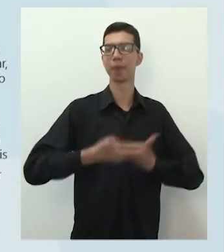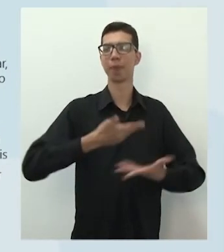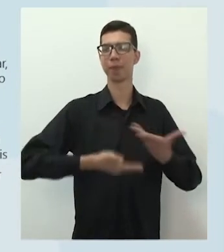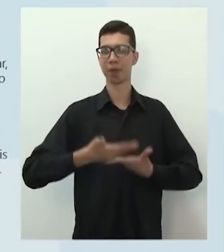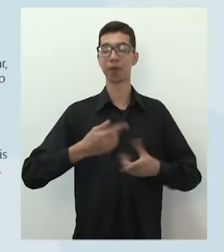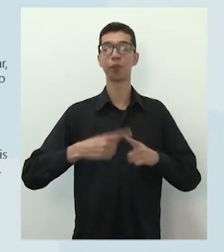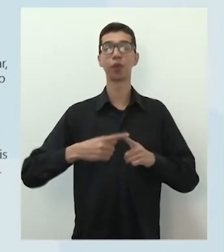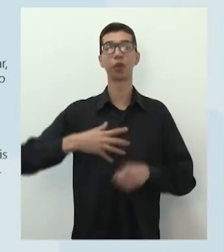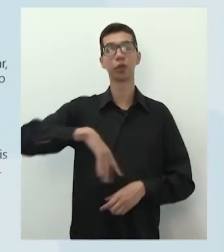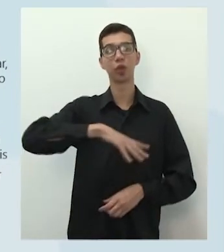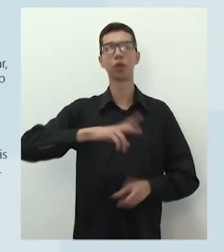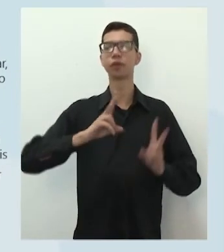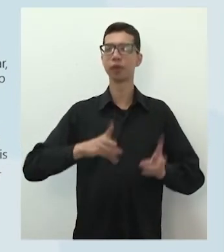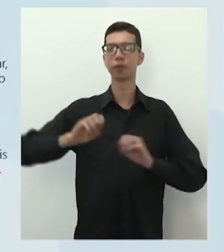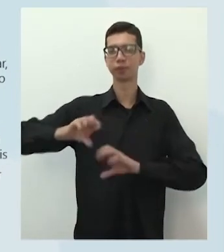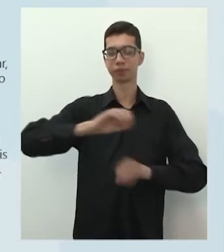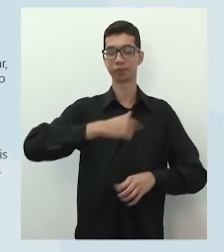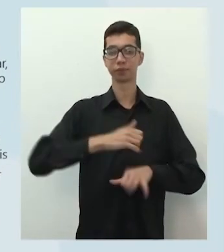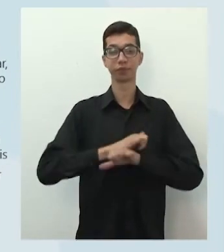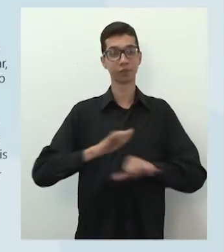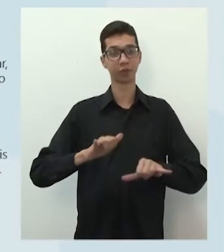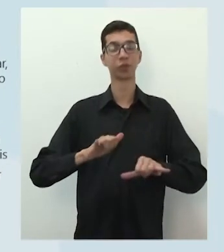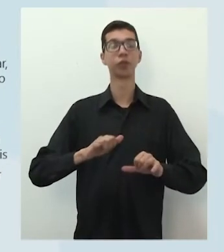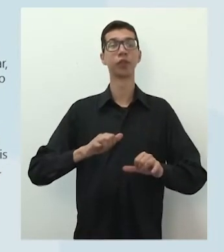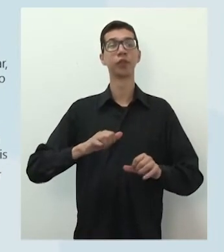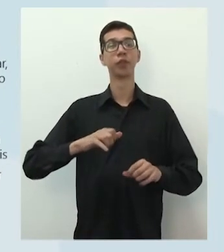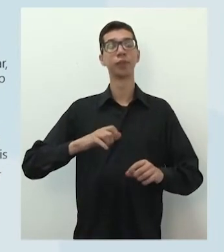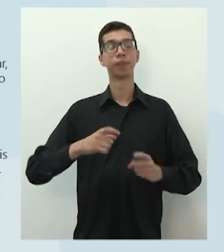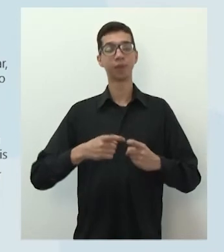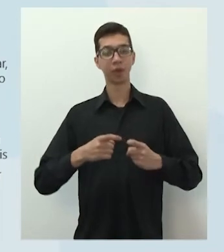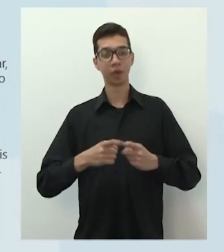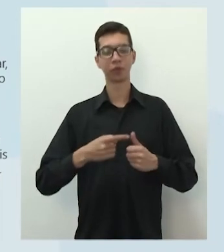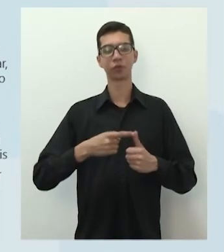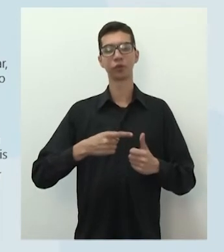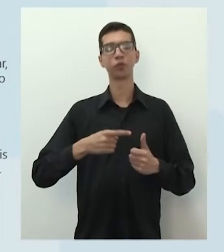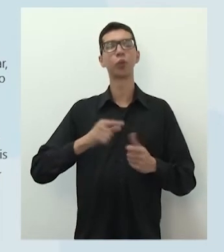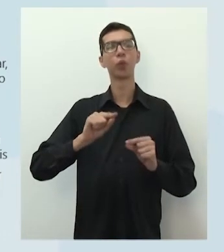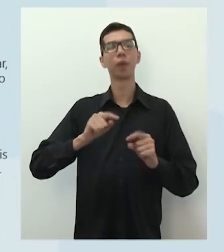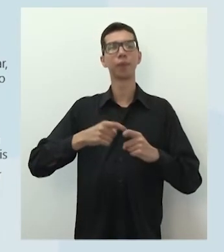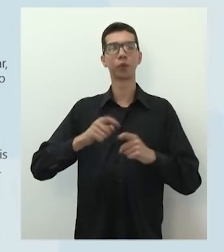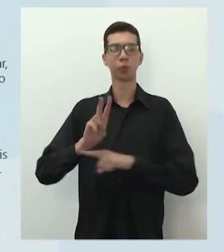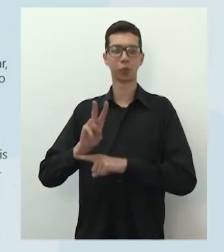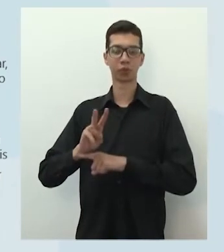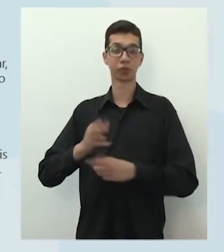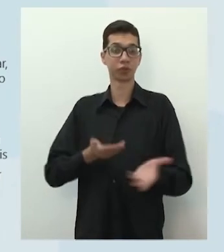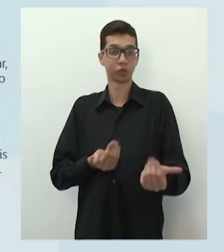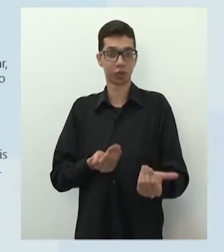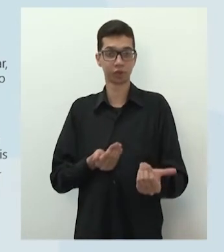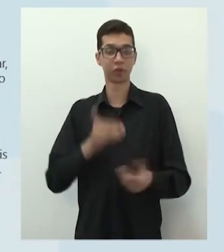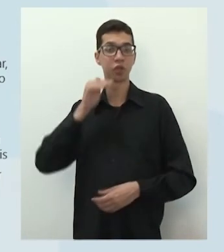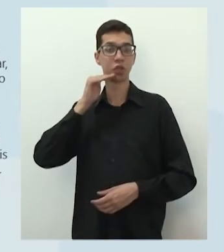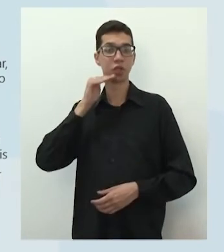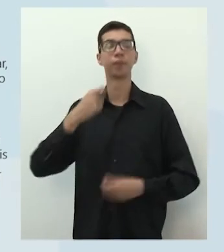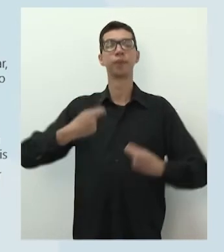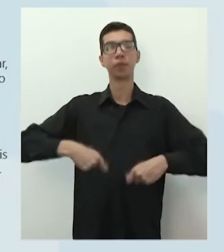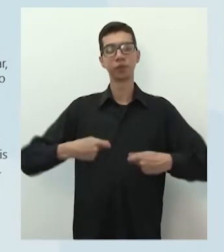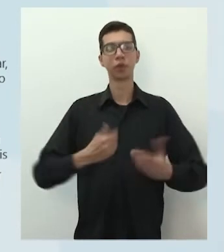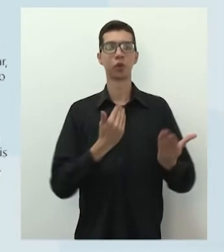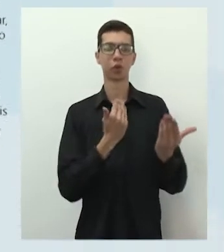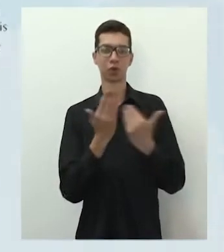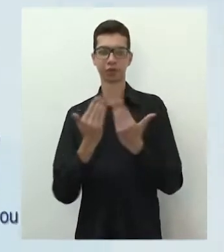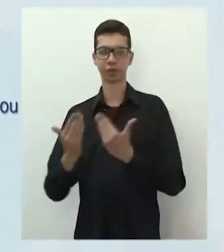nunca estudou Einstein, mas fala, eu discordo da teoria do Einstein. Isso dá uma sensação, independente da análise técnica, se é verdade ou não aquilo que a pessoa